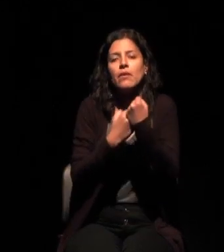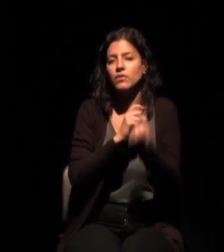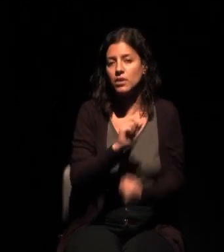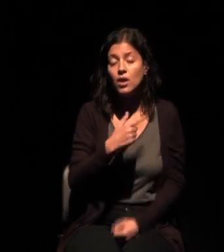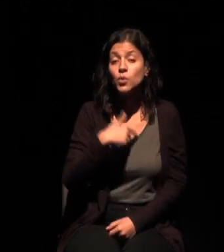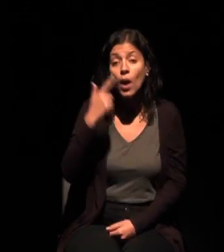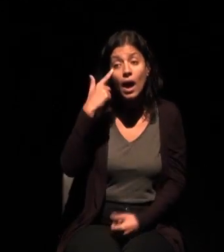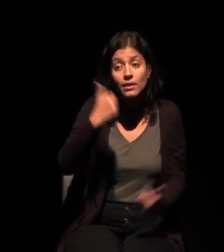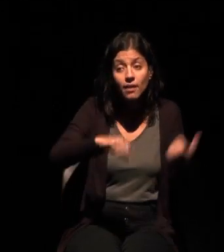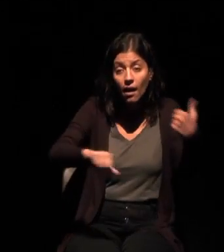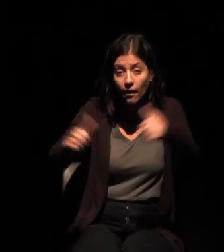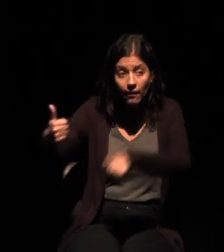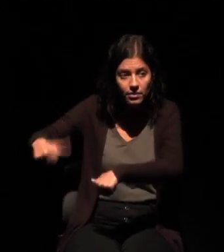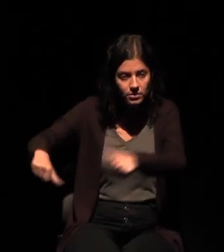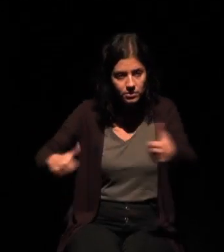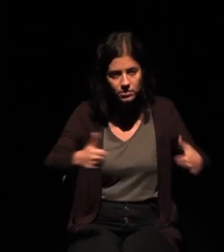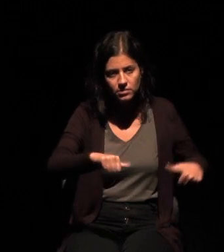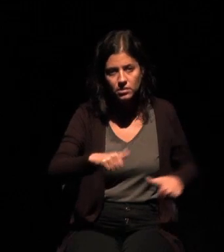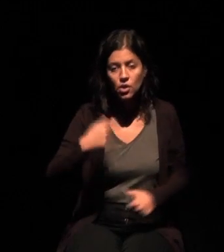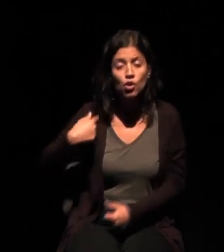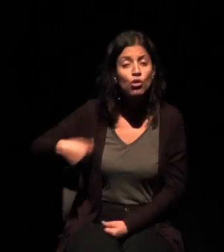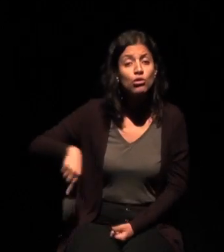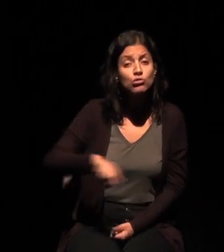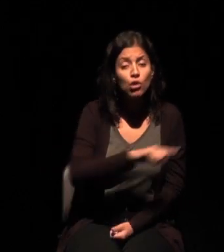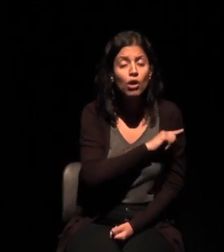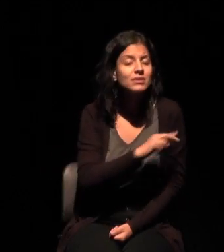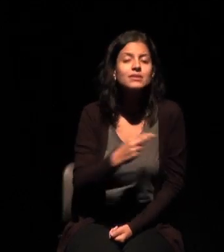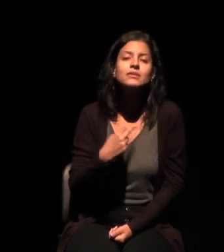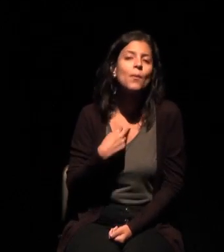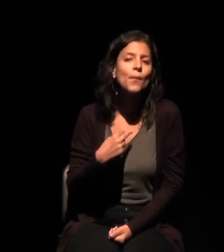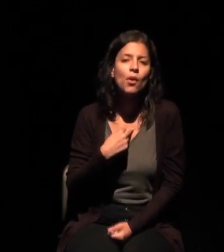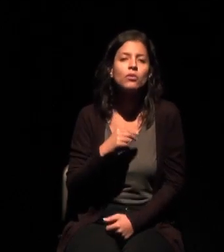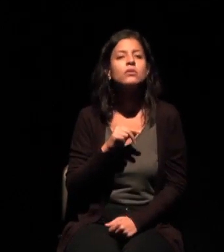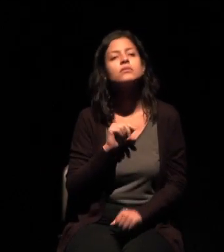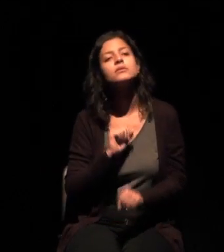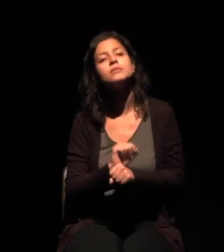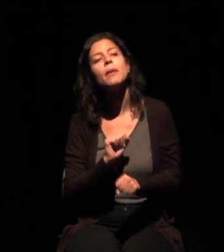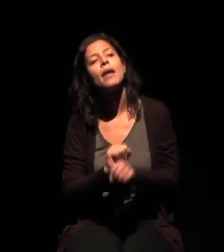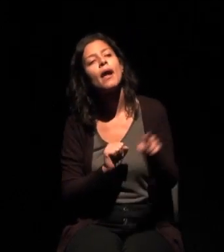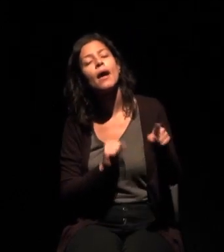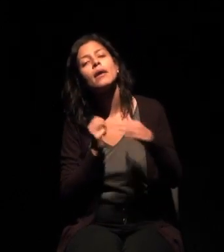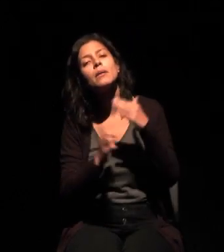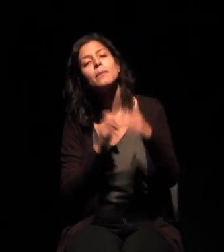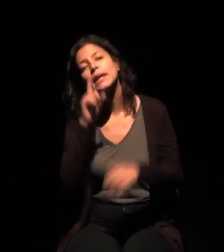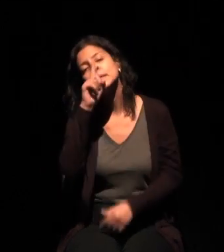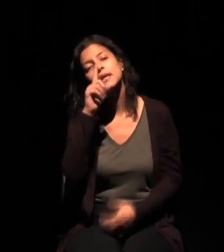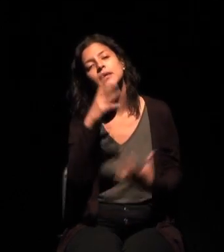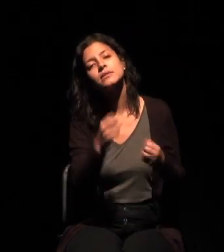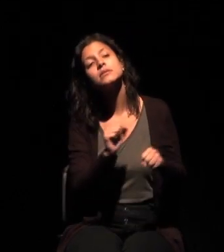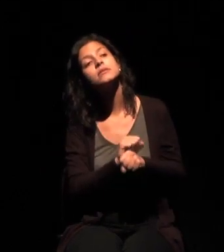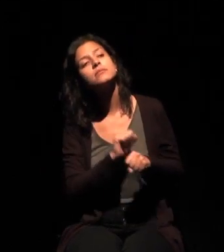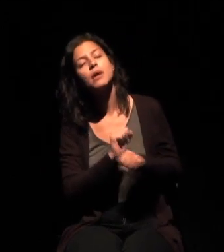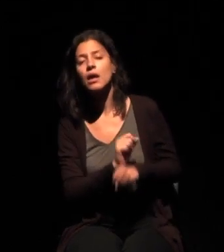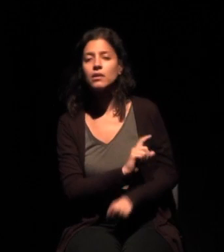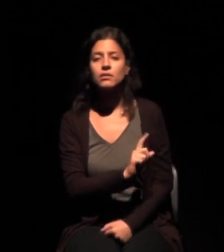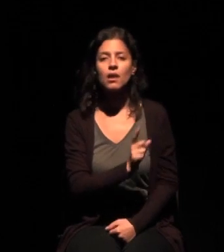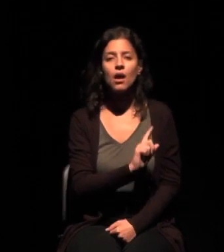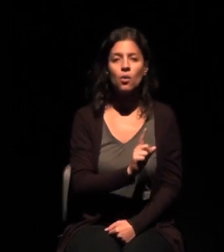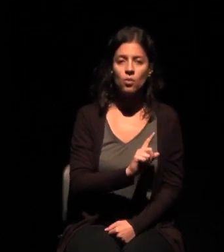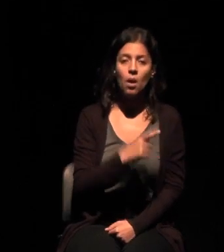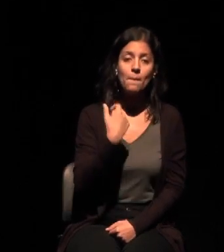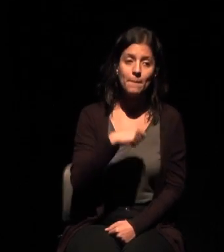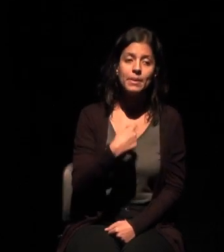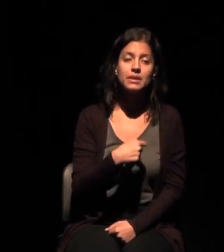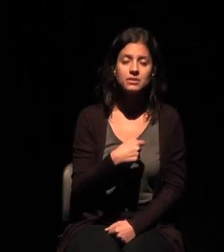analisar não podemos superar esse risco por parte das empresas portanto eu deve vir é vir